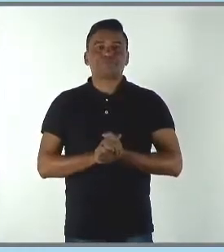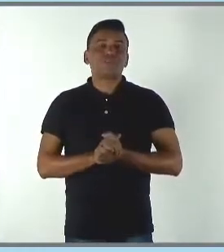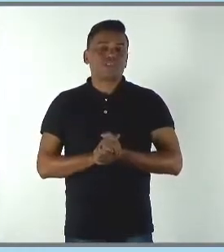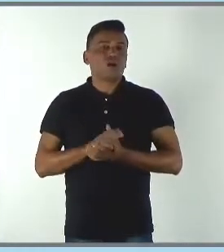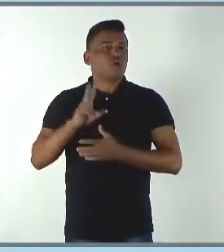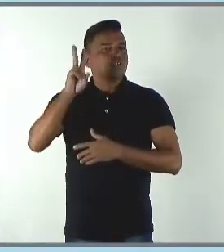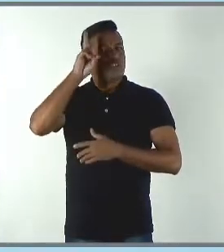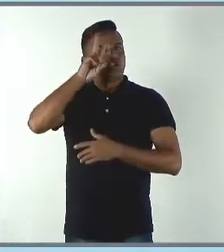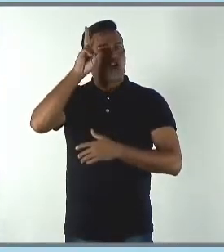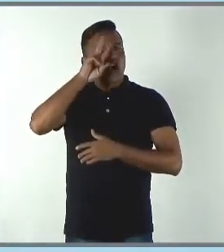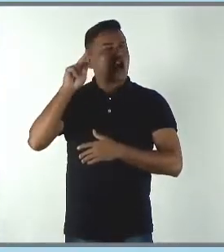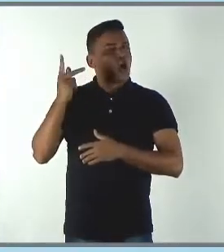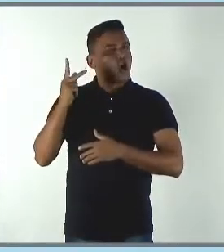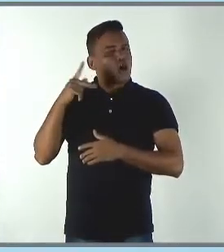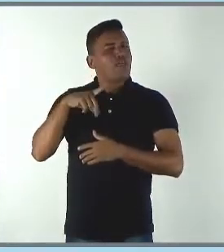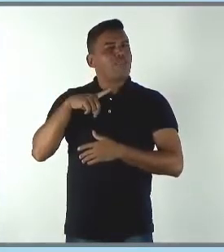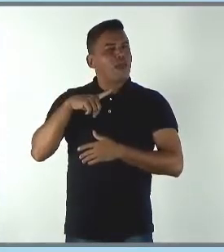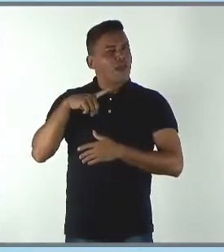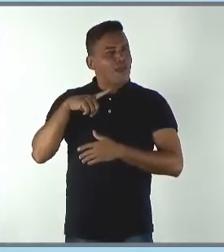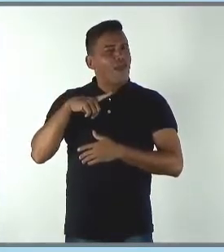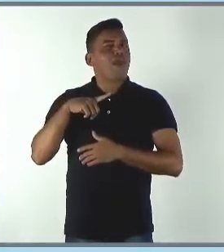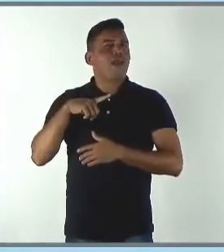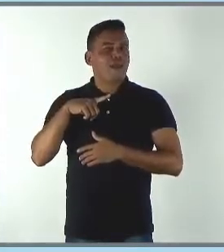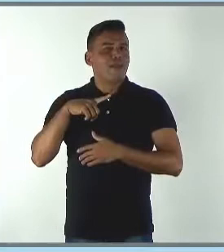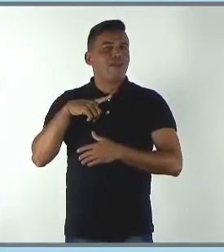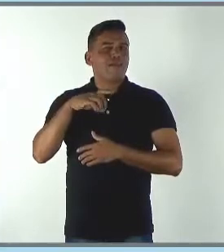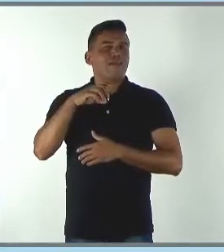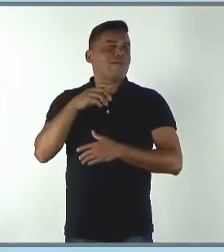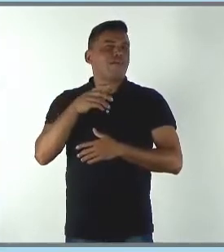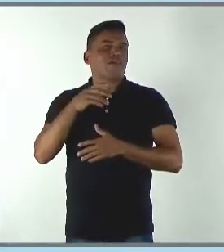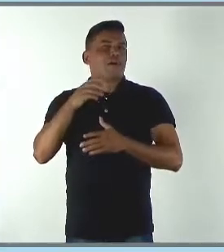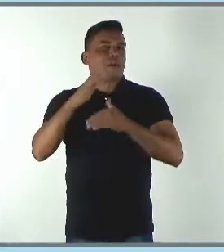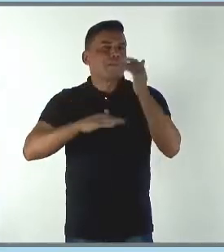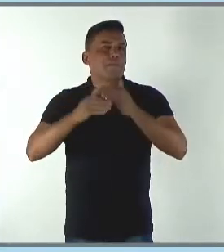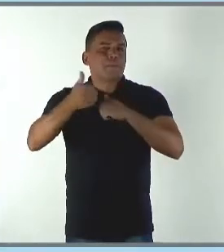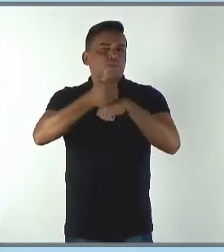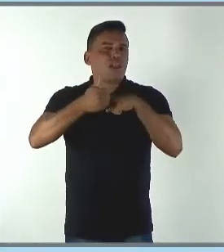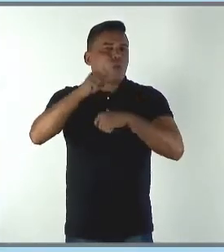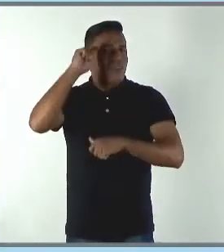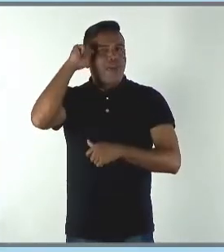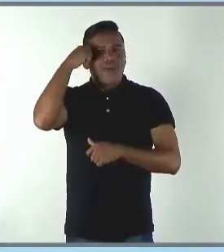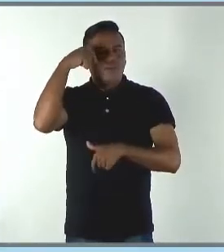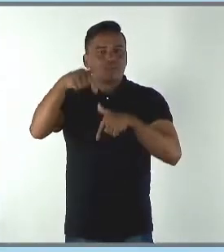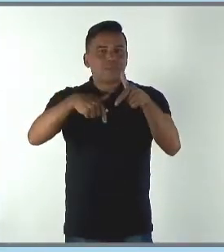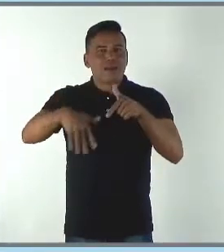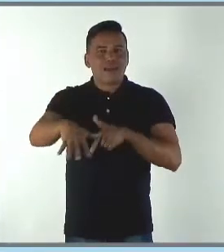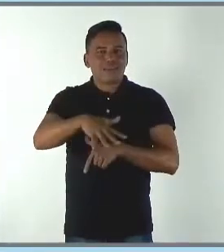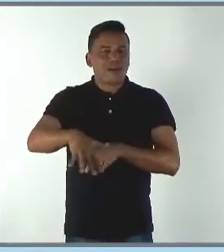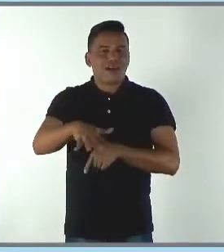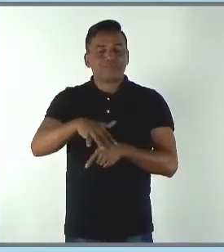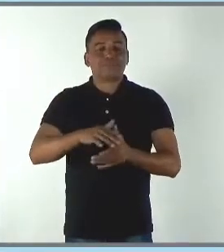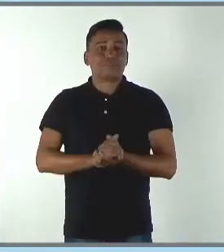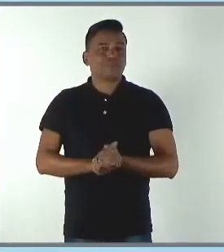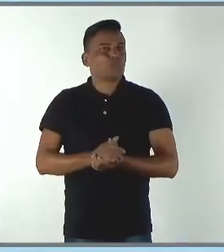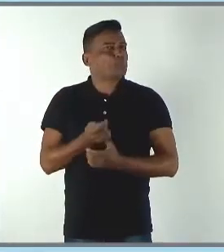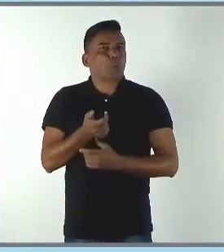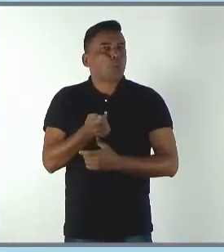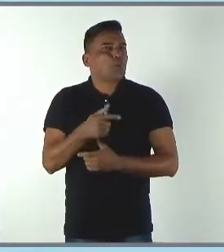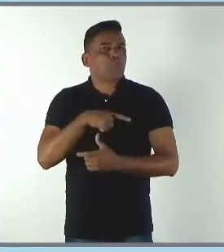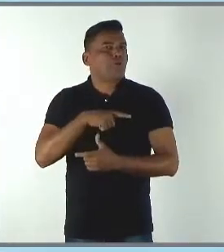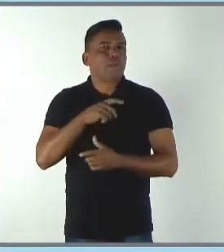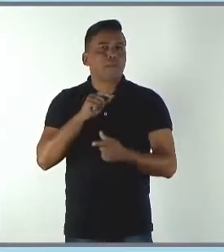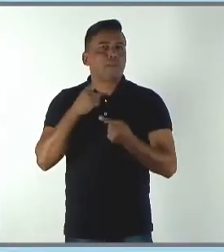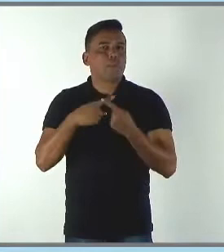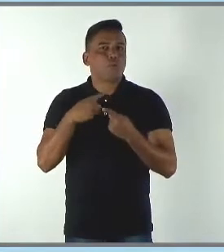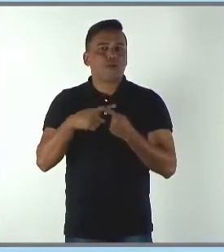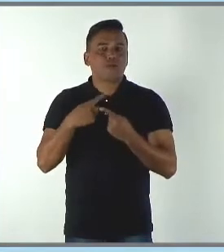sim, da editoria negra do Brasil. E aí a questão que você tem que pensar é por que nós sabemos tão pouco dela? Ou por